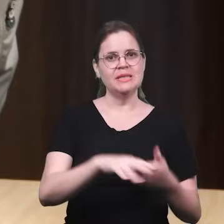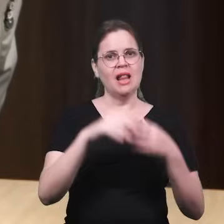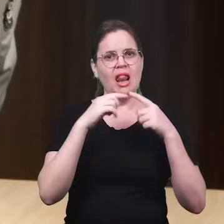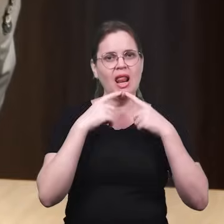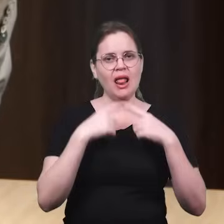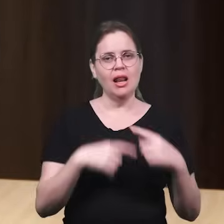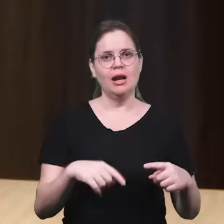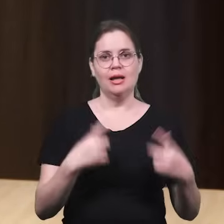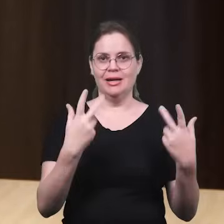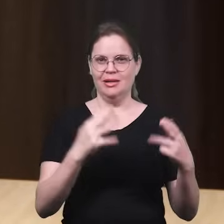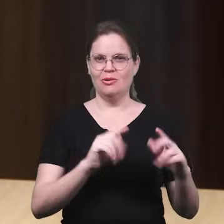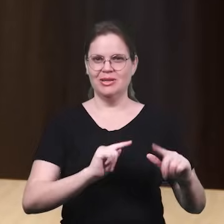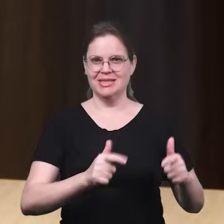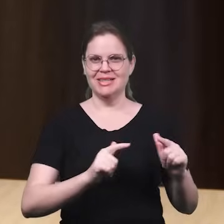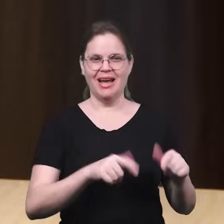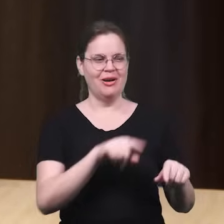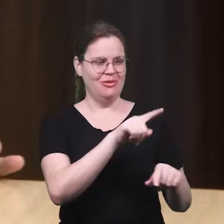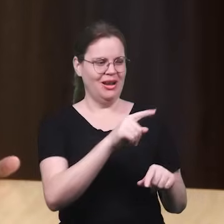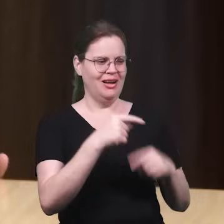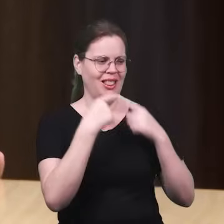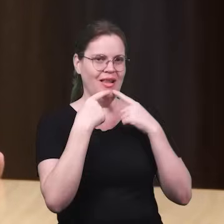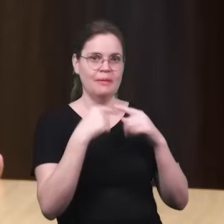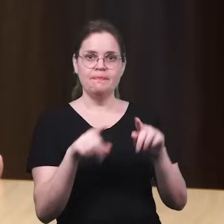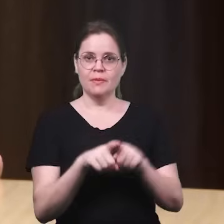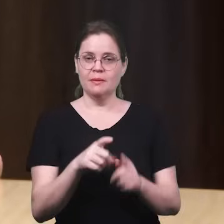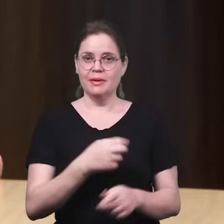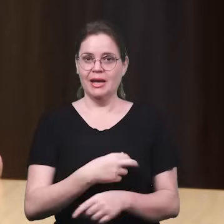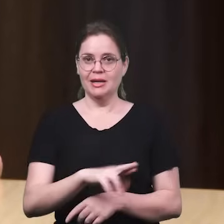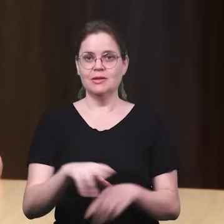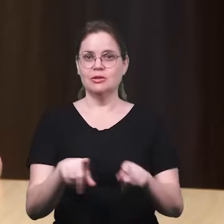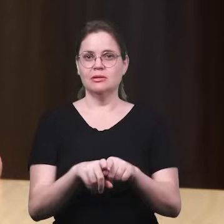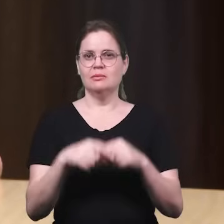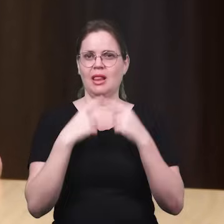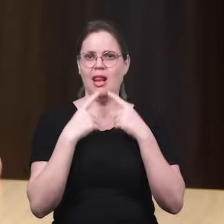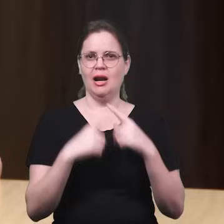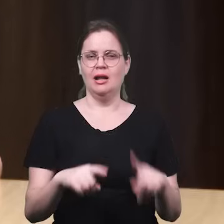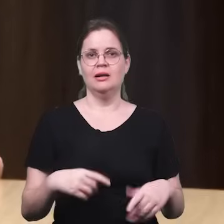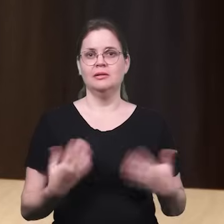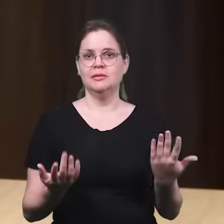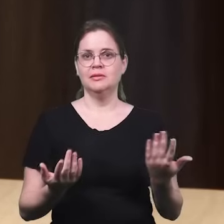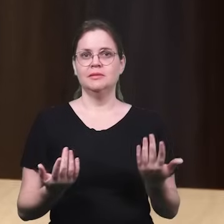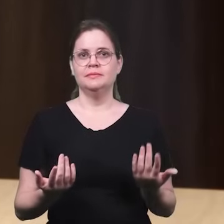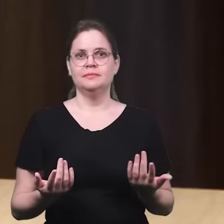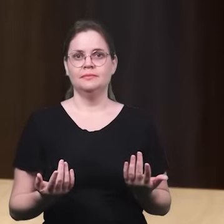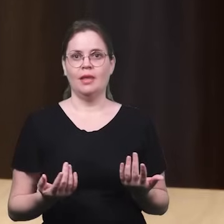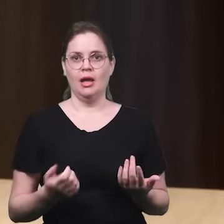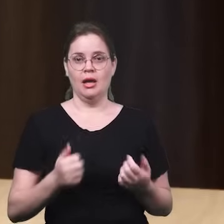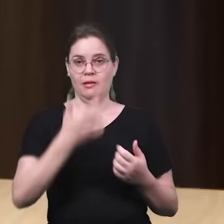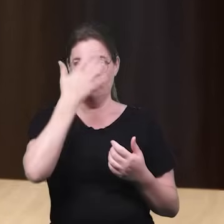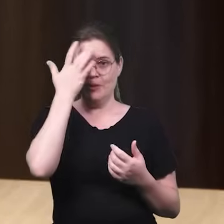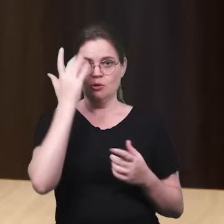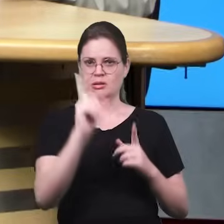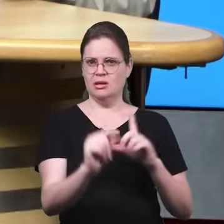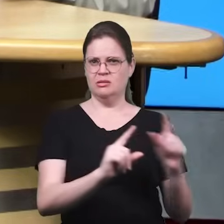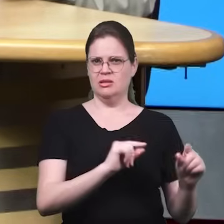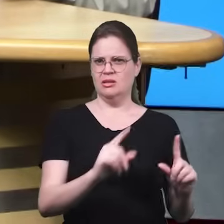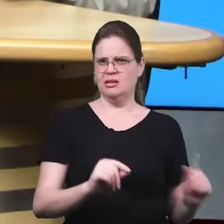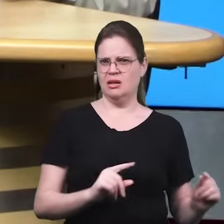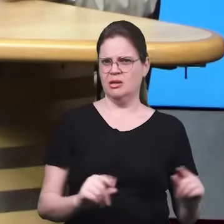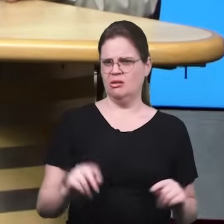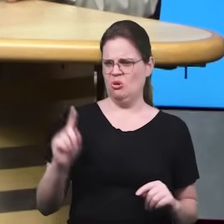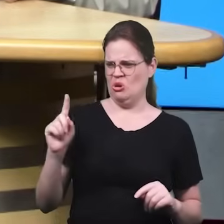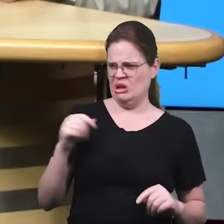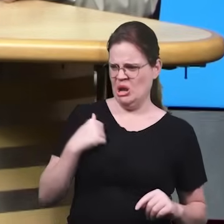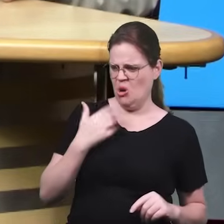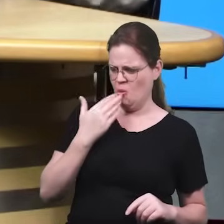murmuraram diante de Faraó, os Isso. religiosos murmuraram também. Só ficou quem ouviu a voz. Exatamente, e muitos se retiraram. Se retirar. Quem não ouviu a voz, quem não